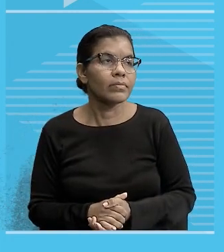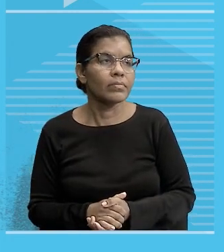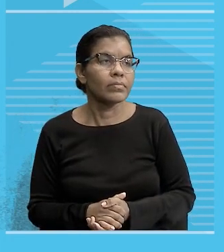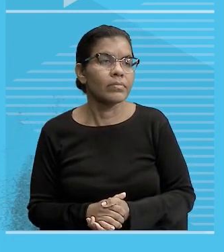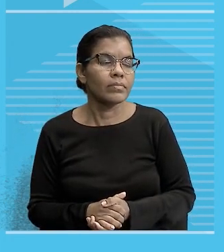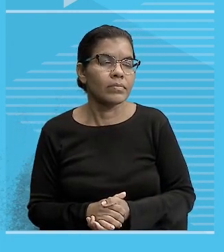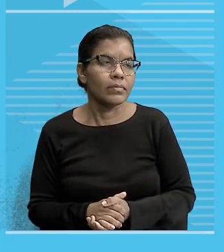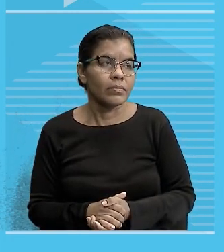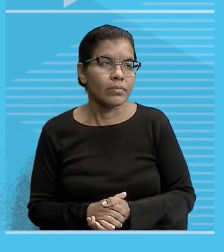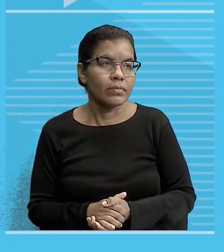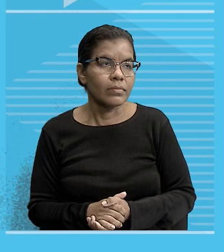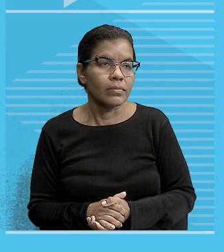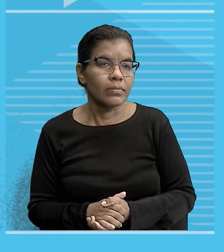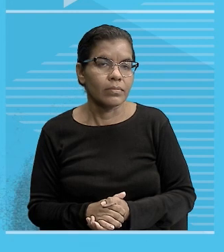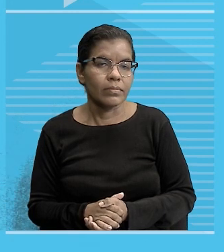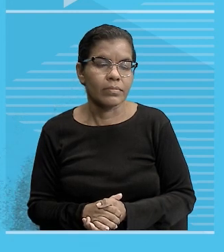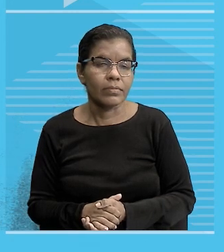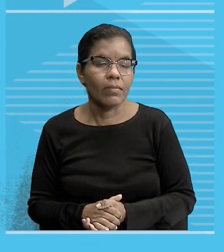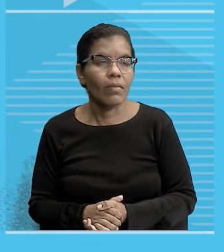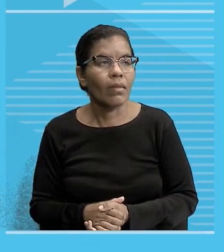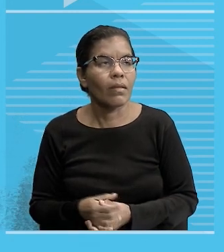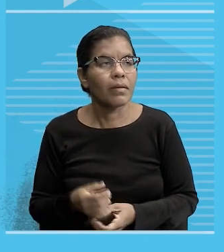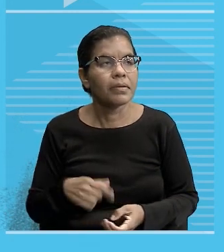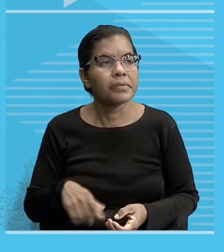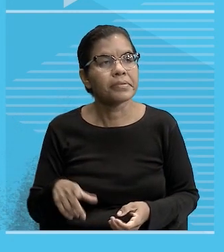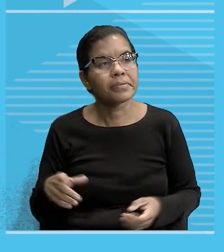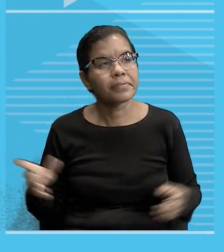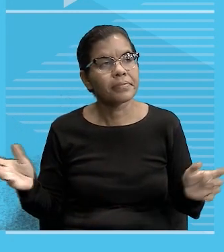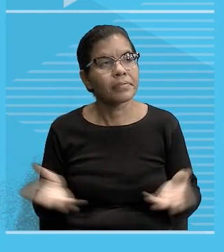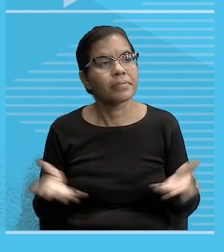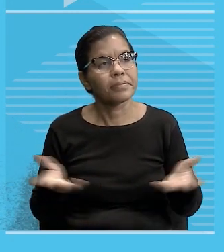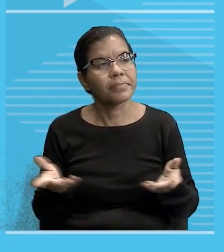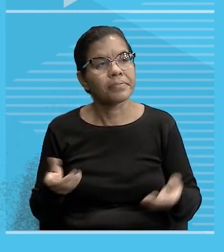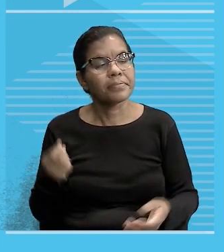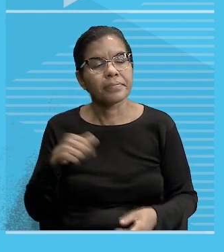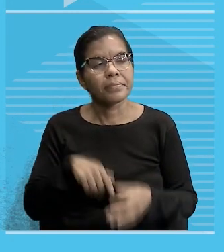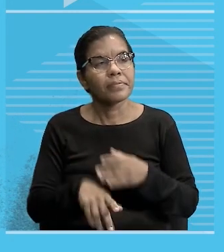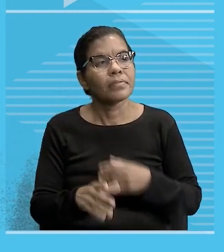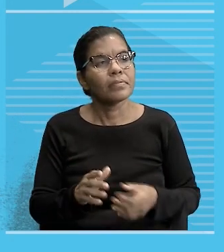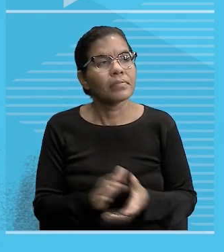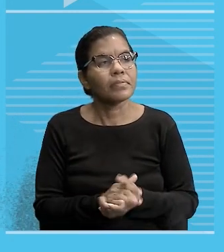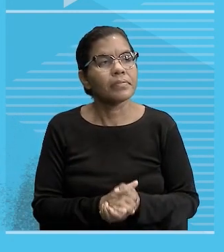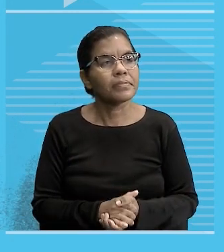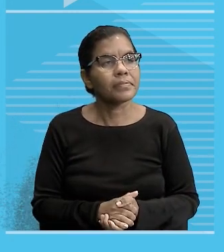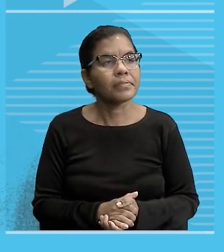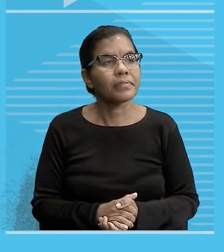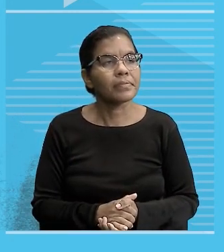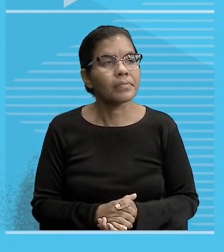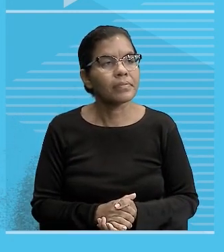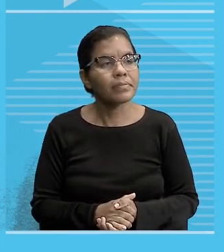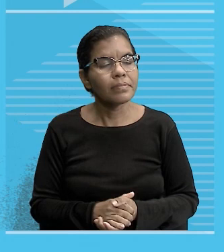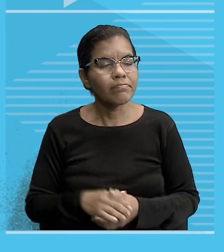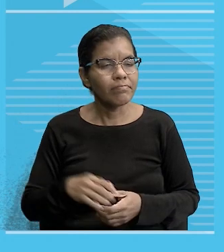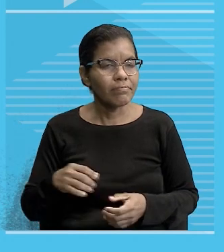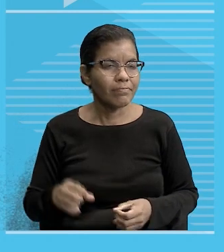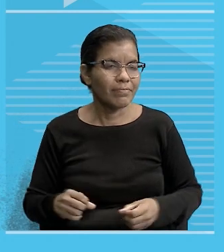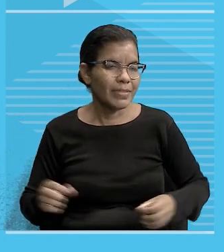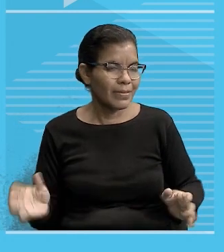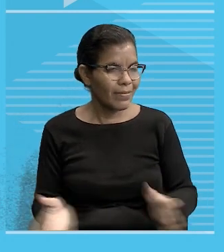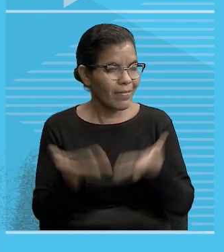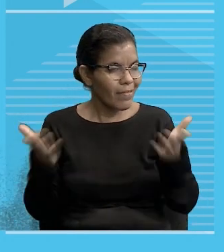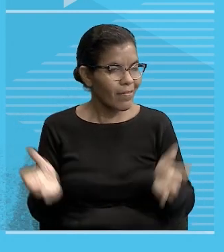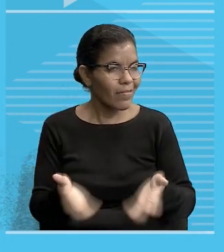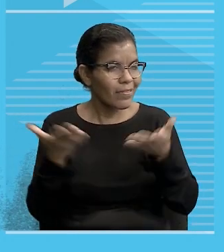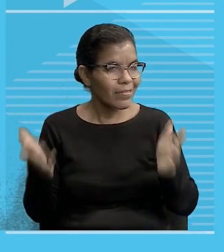Então vamos agora adentrar o assunto mais empolgante